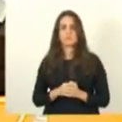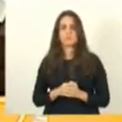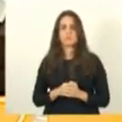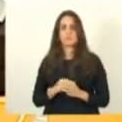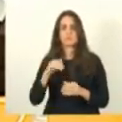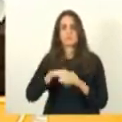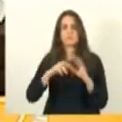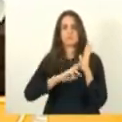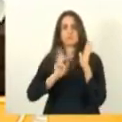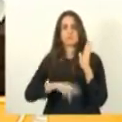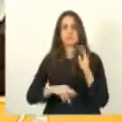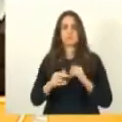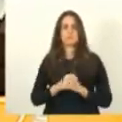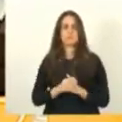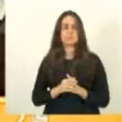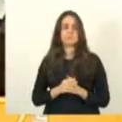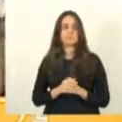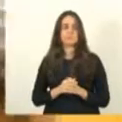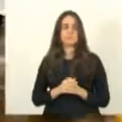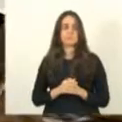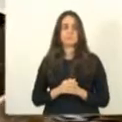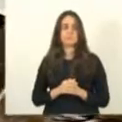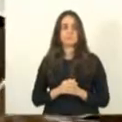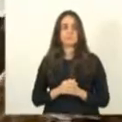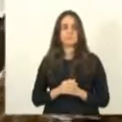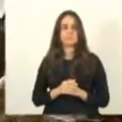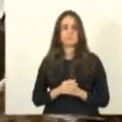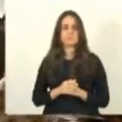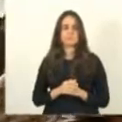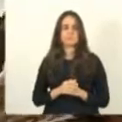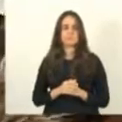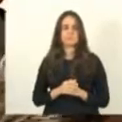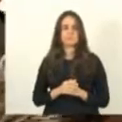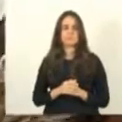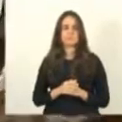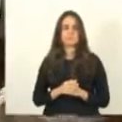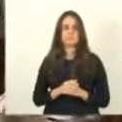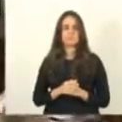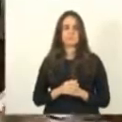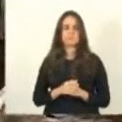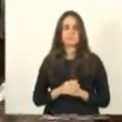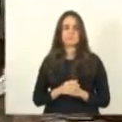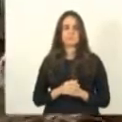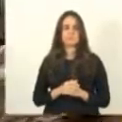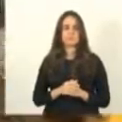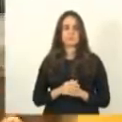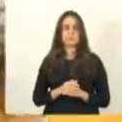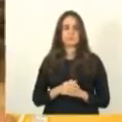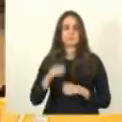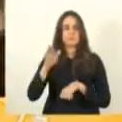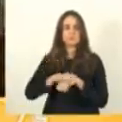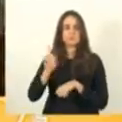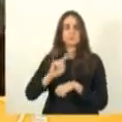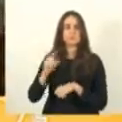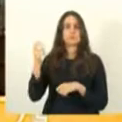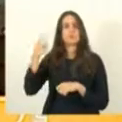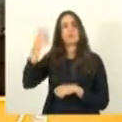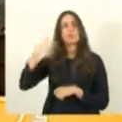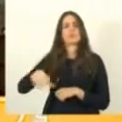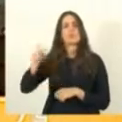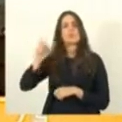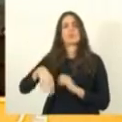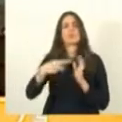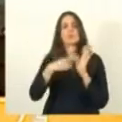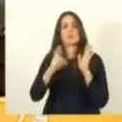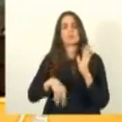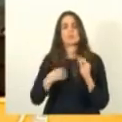Com o relator. Deputado Vandinha é o relator, também, gente, porque por isso que eu não o chamei. Eu vou acompanhar também o